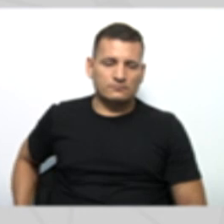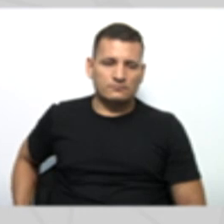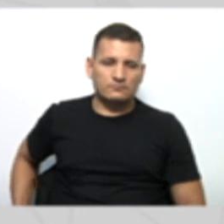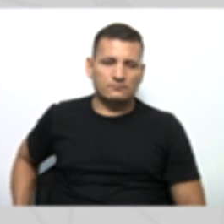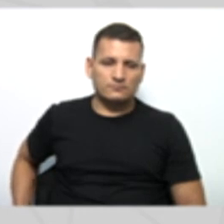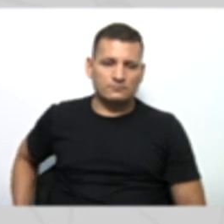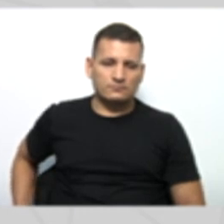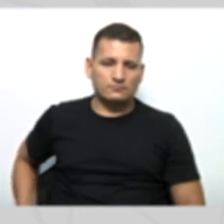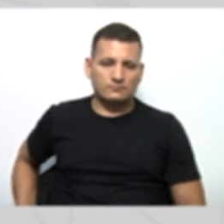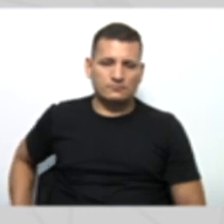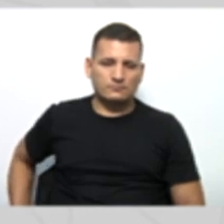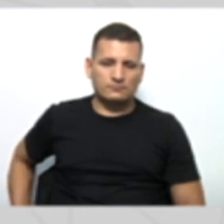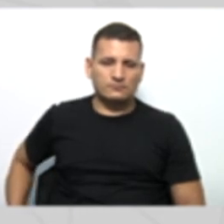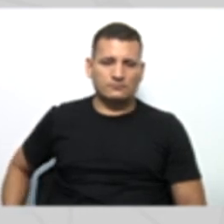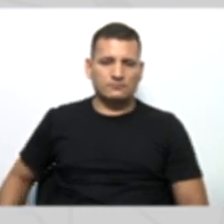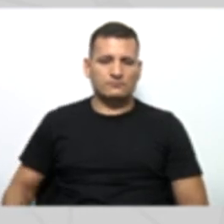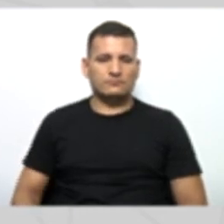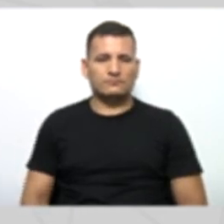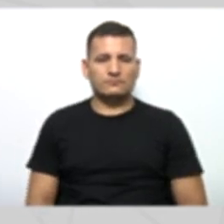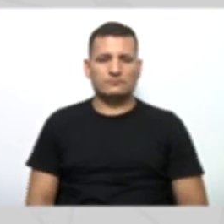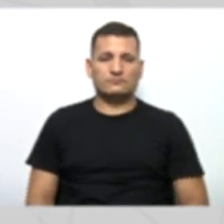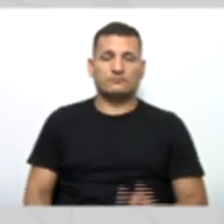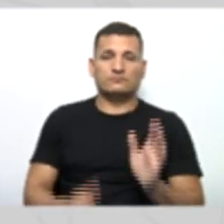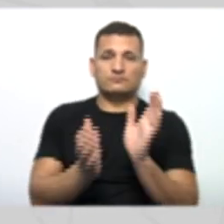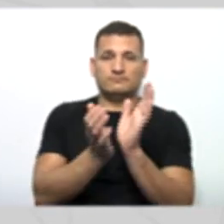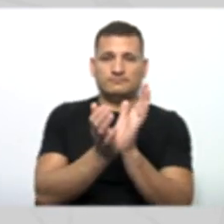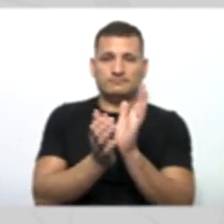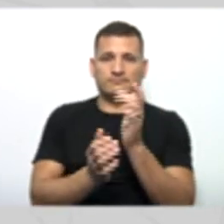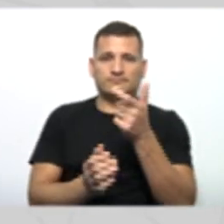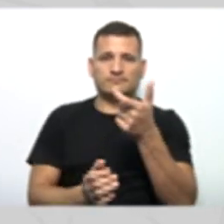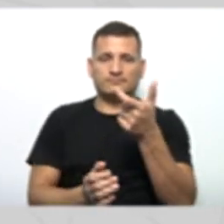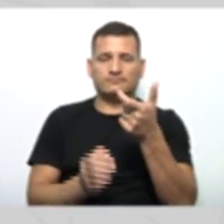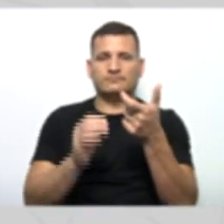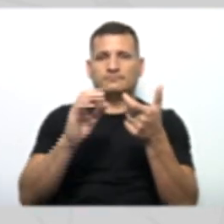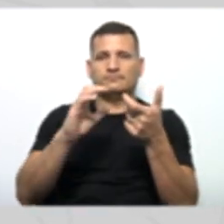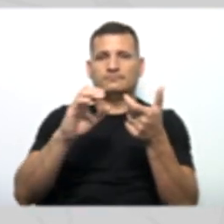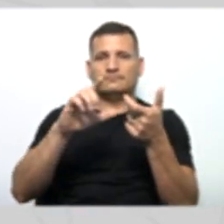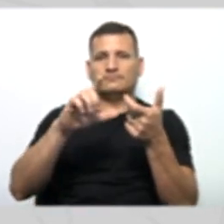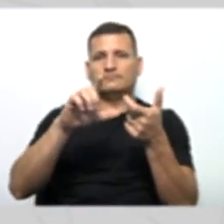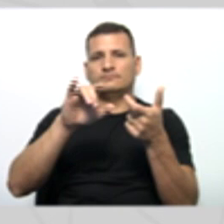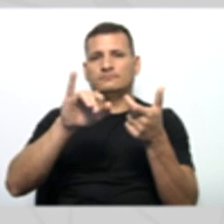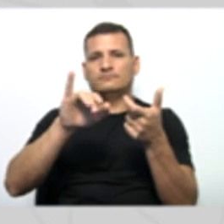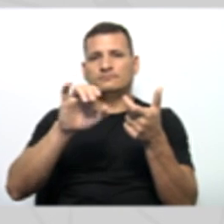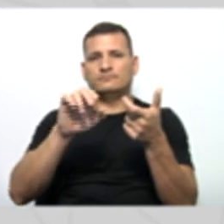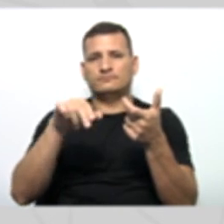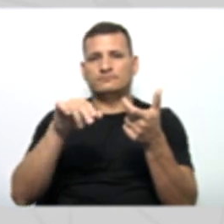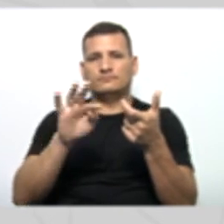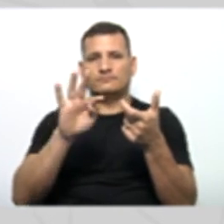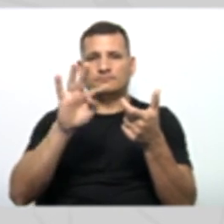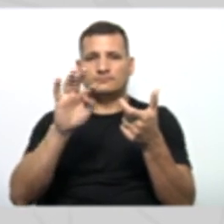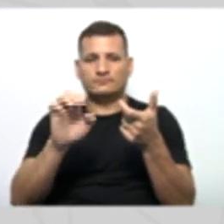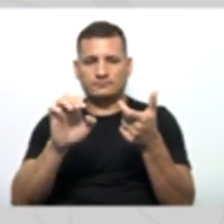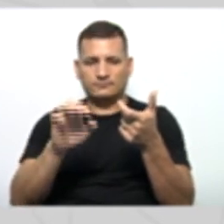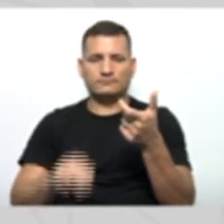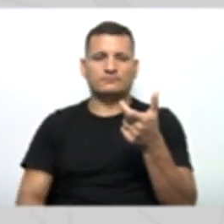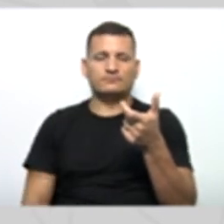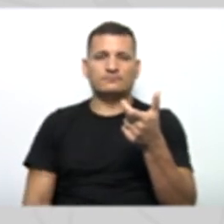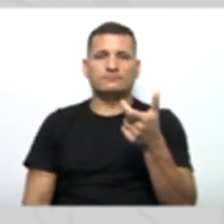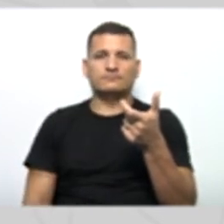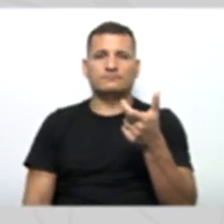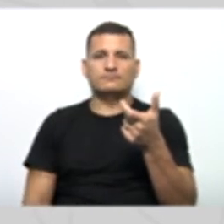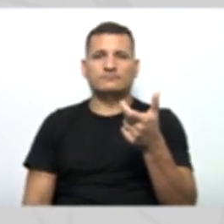Essa primeira classe, ó, é a classe cliente, certo? Bom, eu tenho aqui alguns